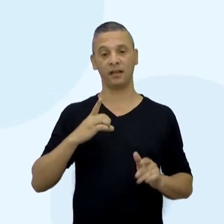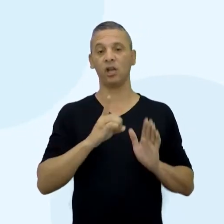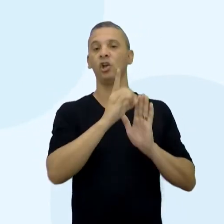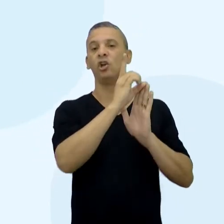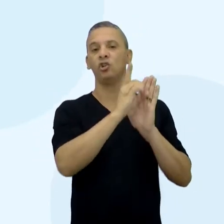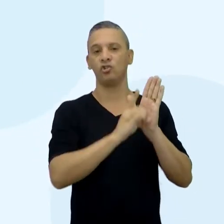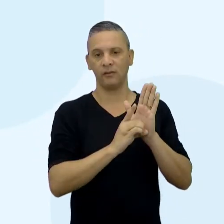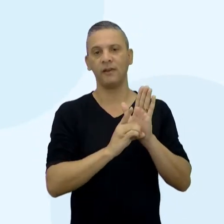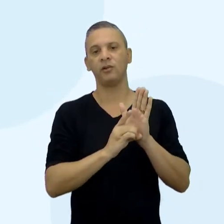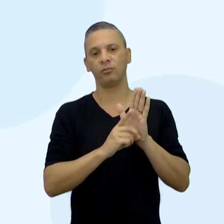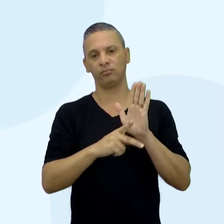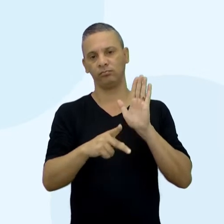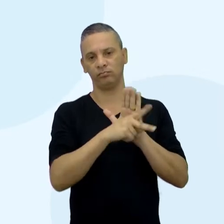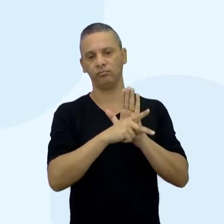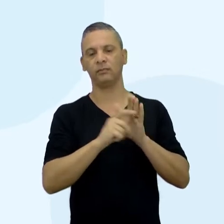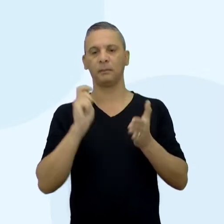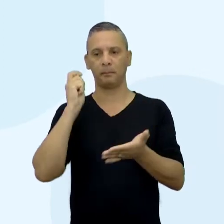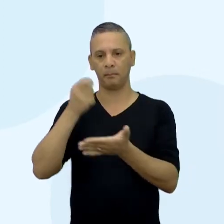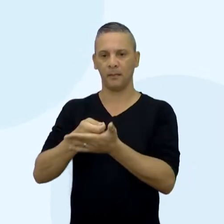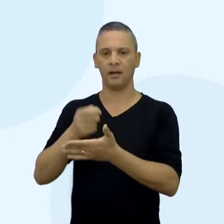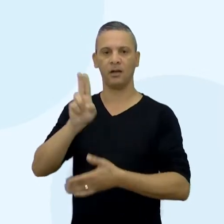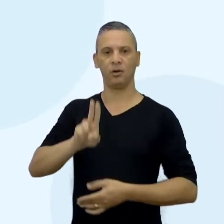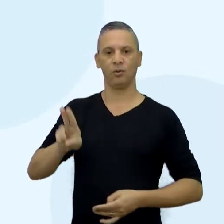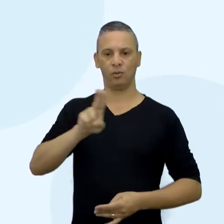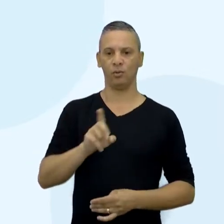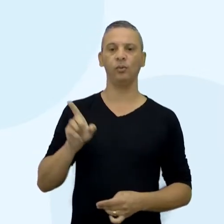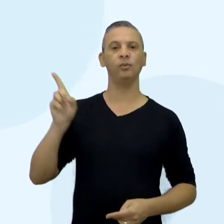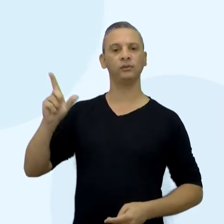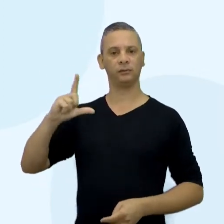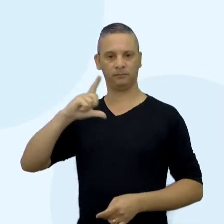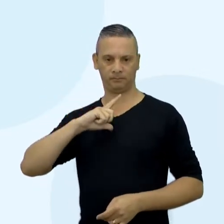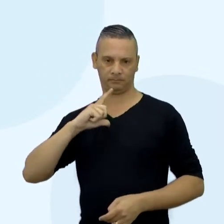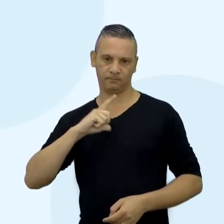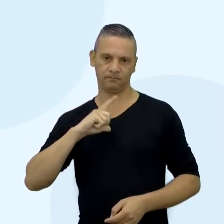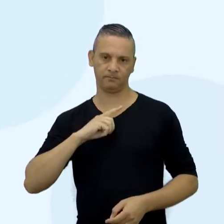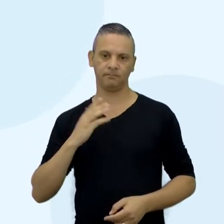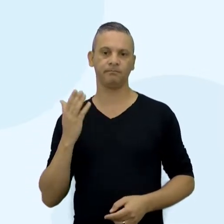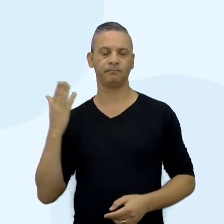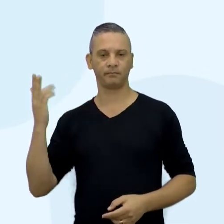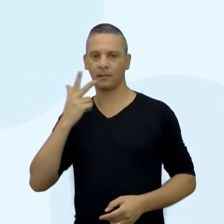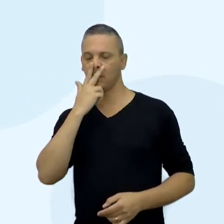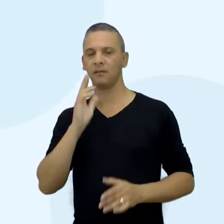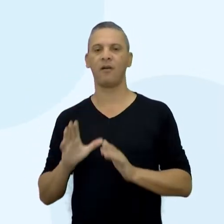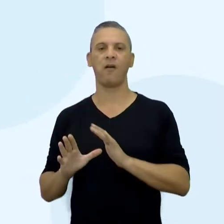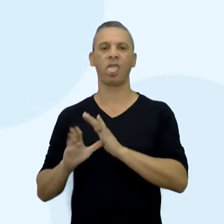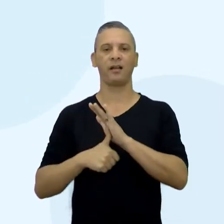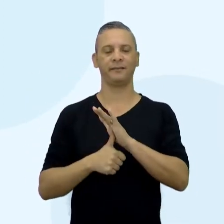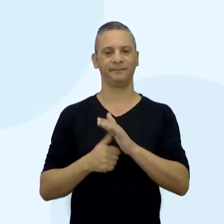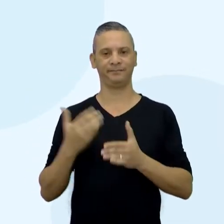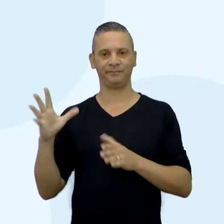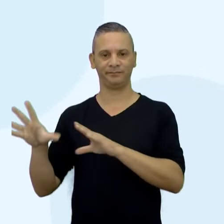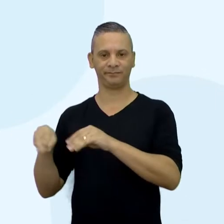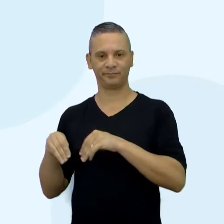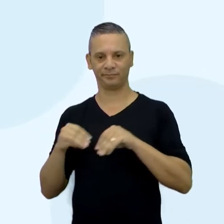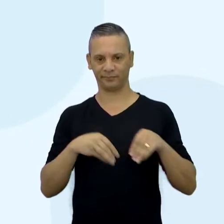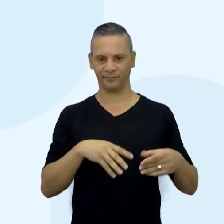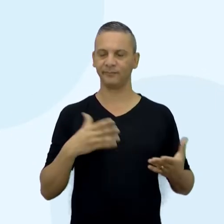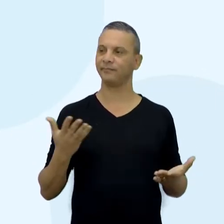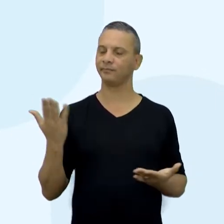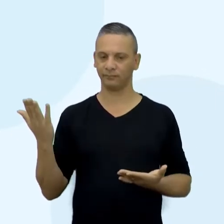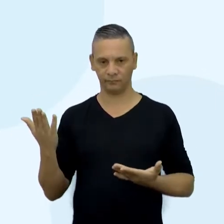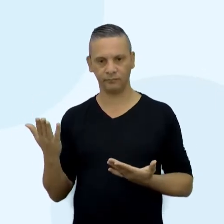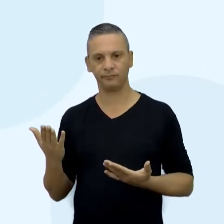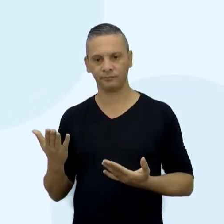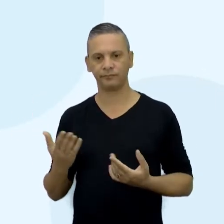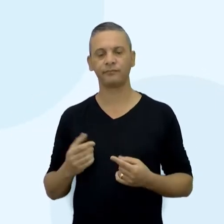se você usar, tem até uma imagem bem bacana, e se usar sem autorização, você está furtando, né? É crime. Sim. É crime, tá? Tem a ver